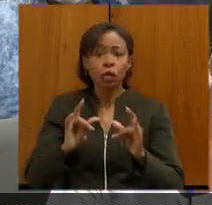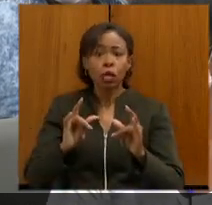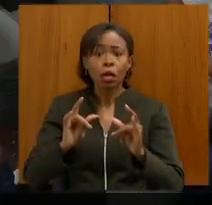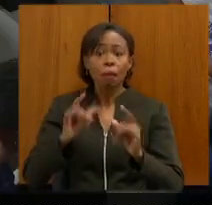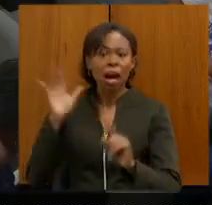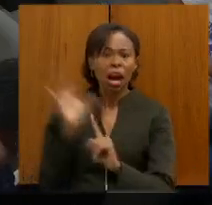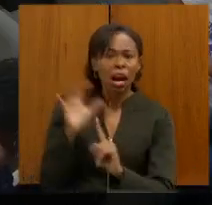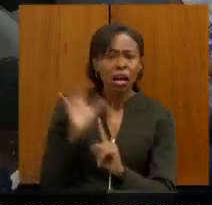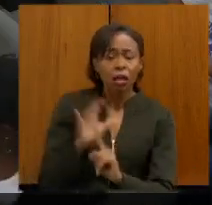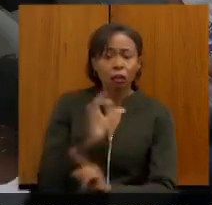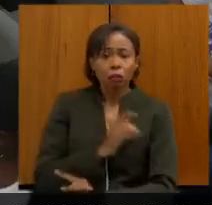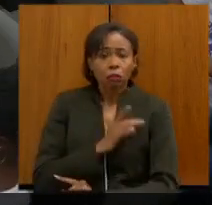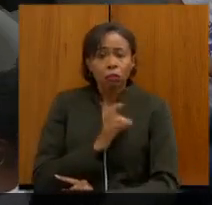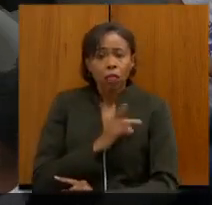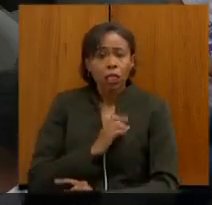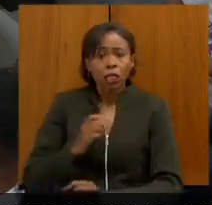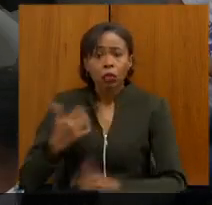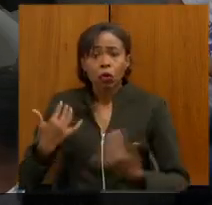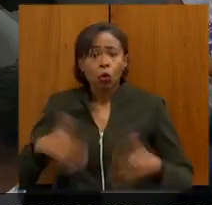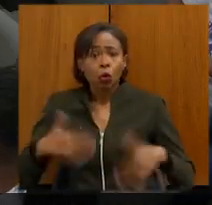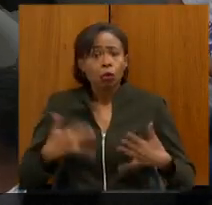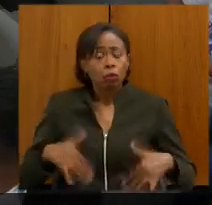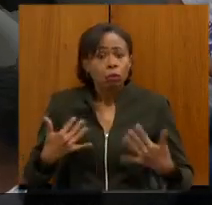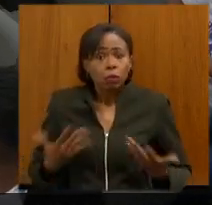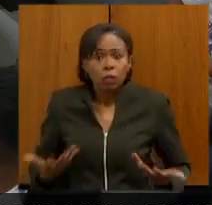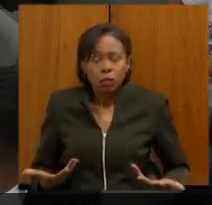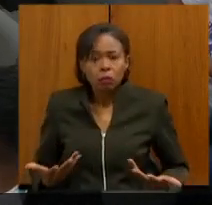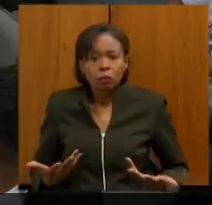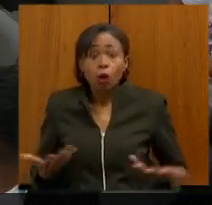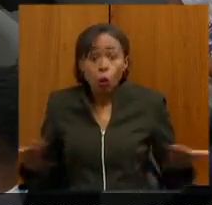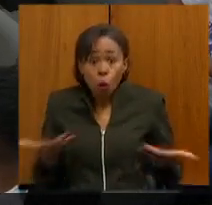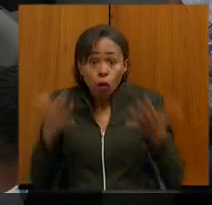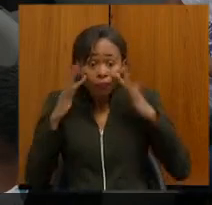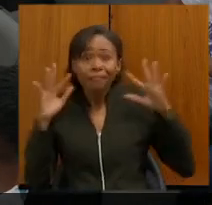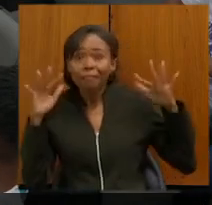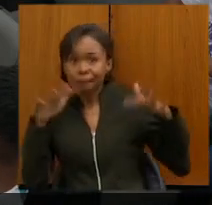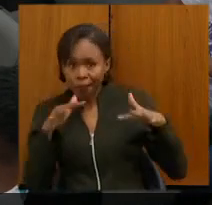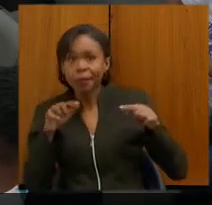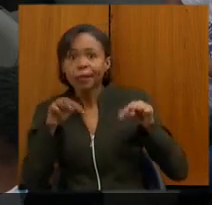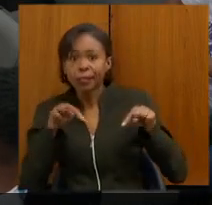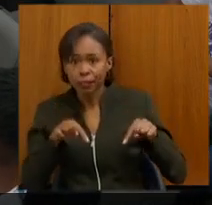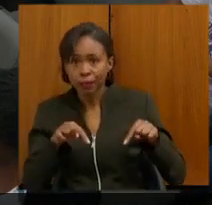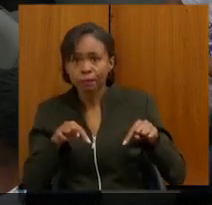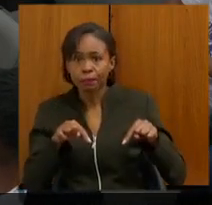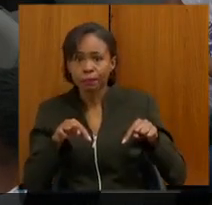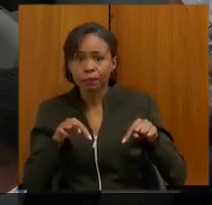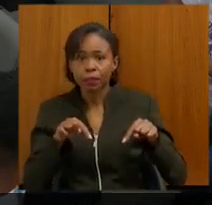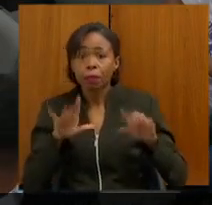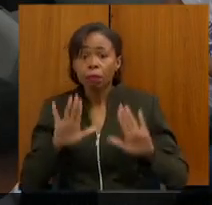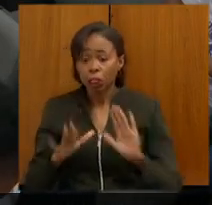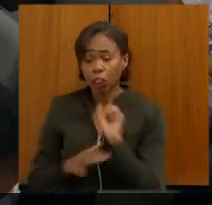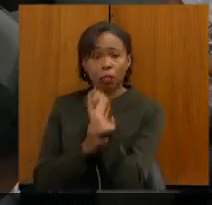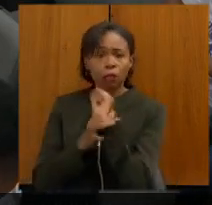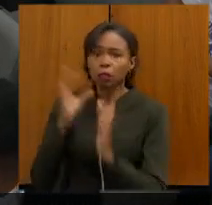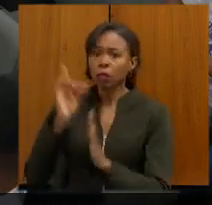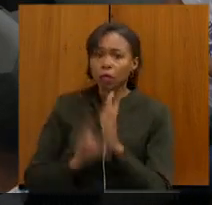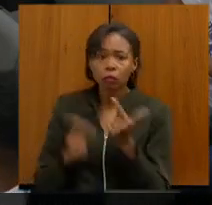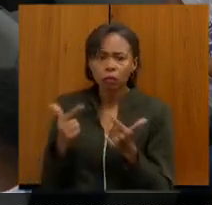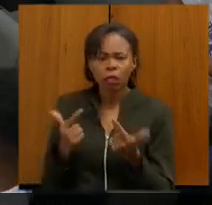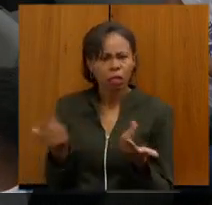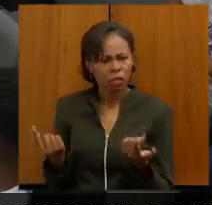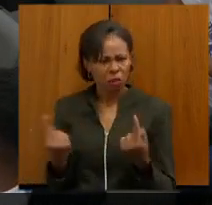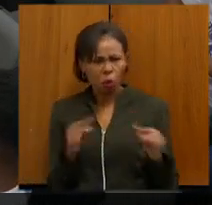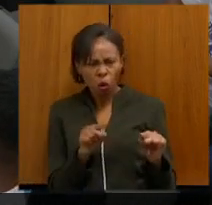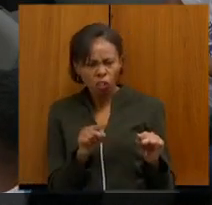Pânico igual está explícito aqui em vez de garantir os nossos direitos aí que aí